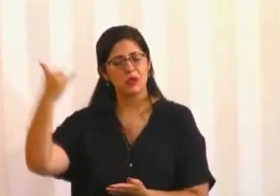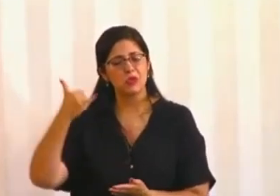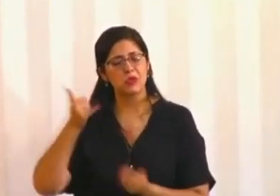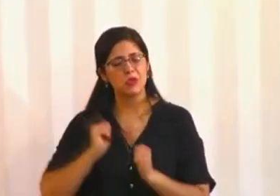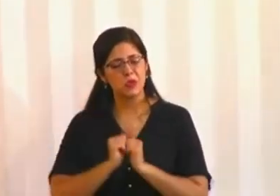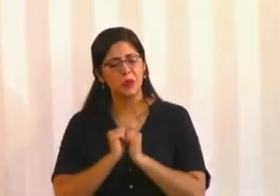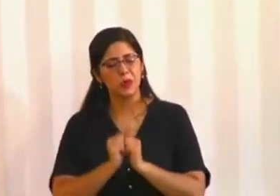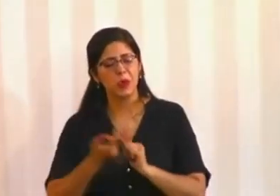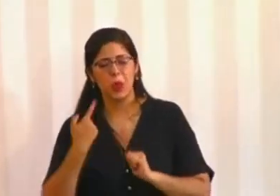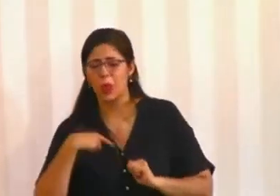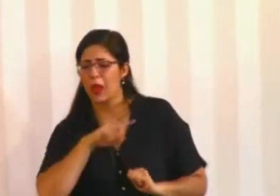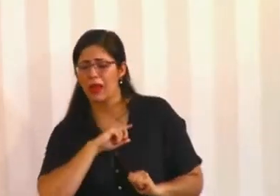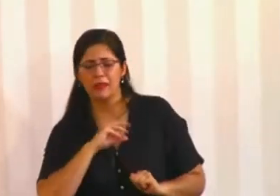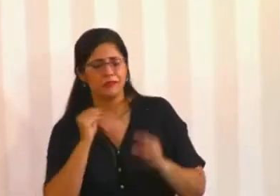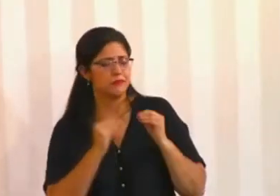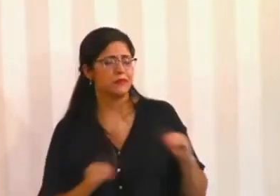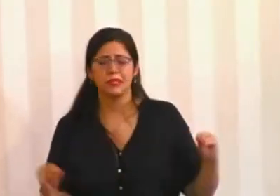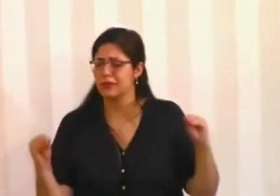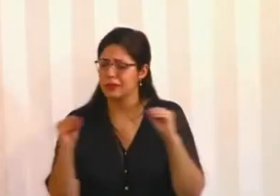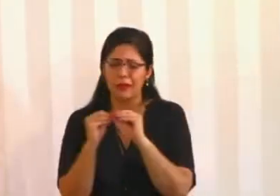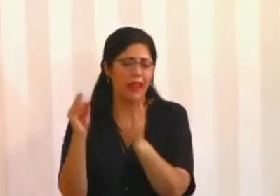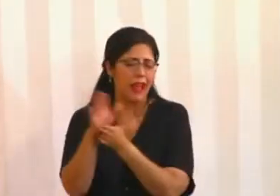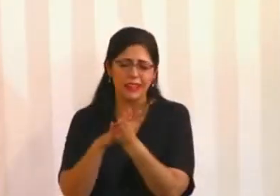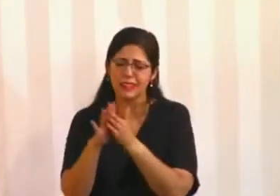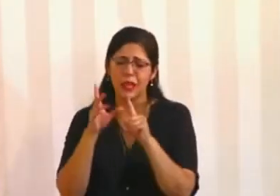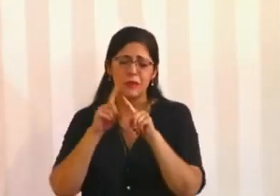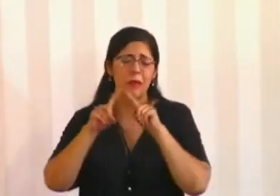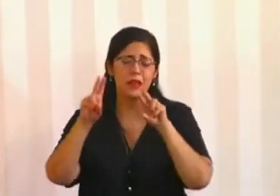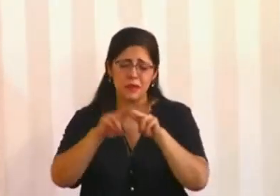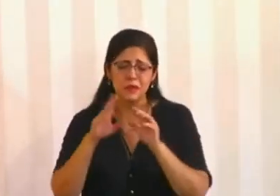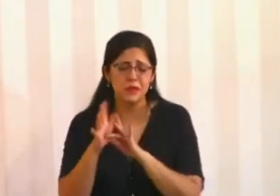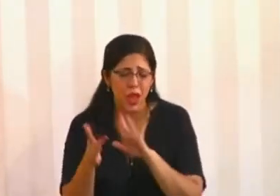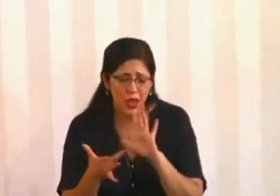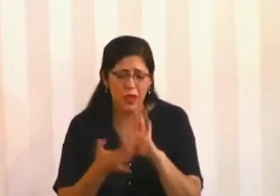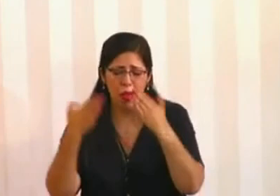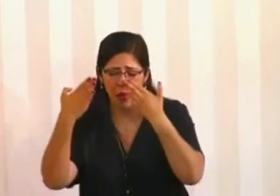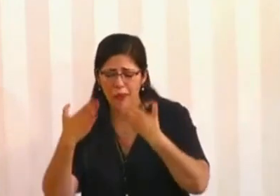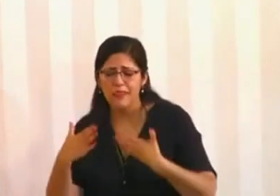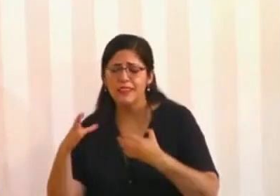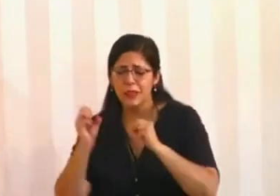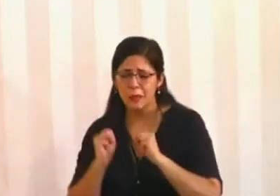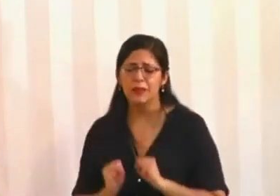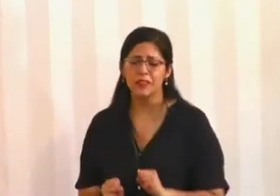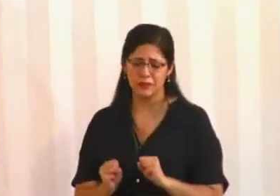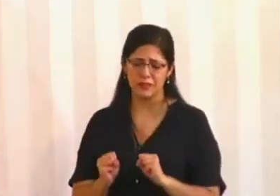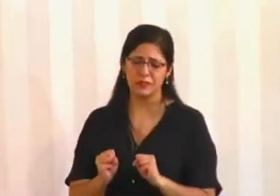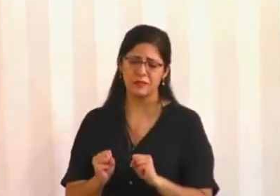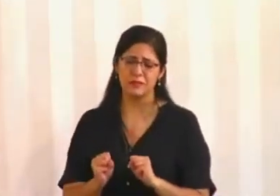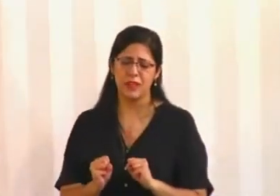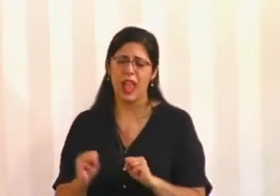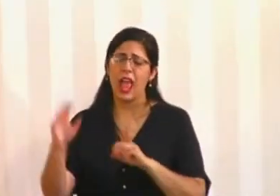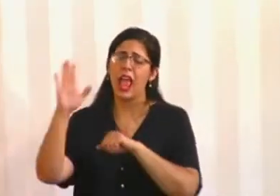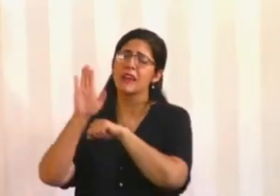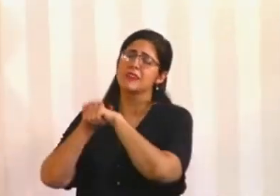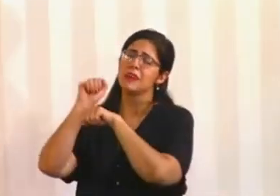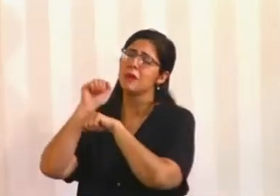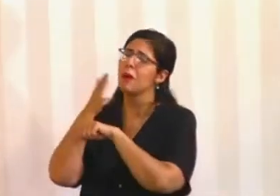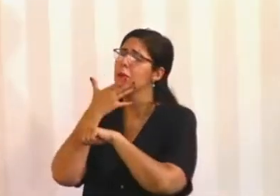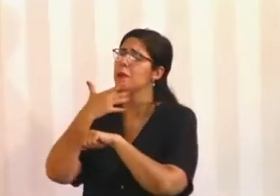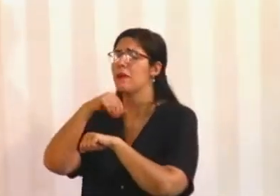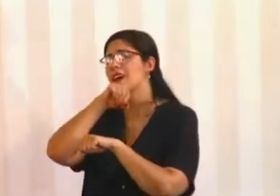não há mérito nenhum em nós, mas é pelos méritos de Jesus que nós temos acesso à Tua presença, é podermos Te chamar de